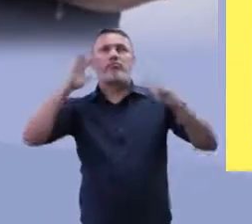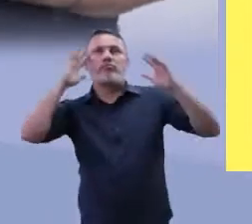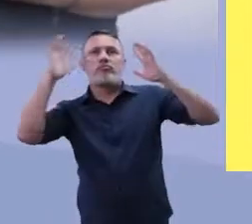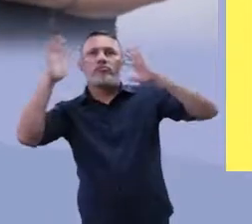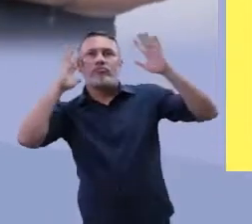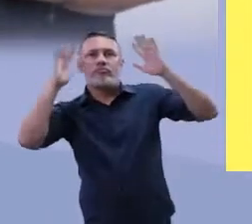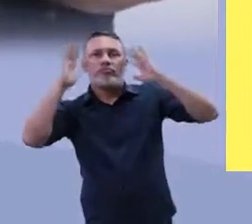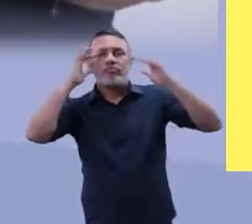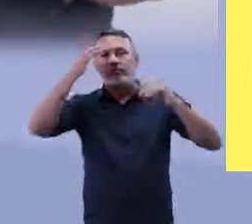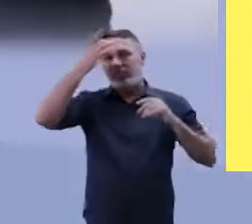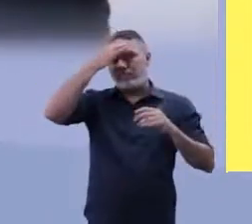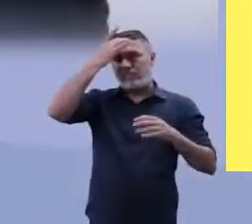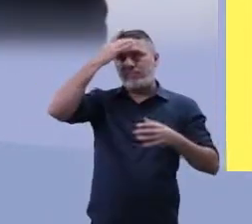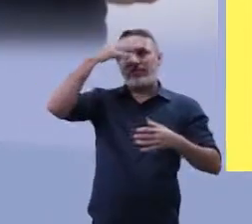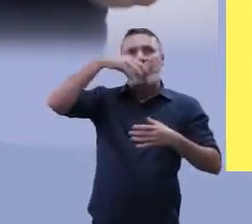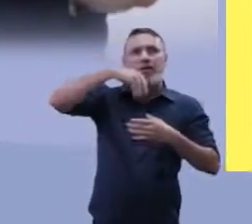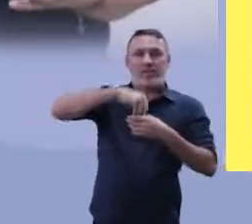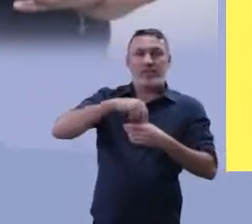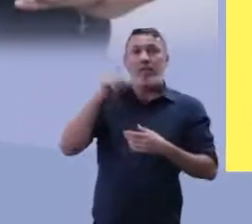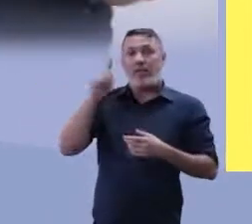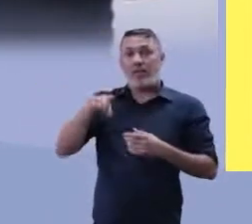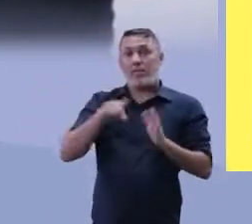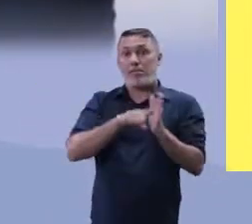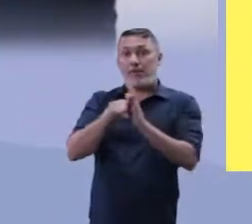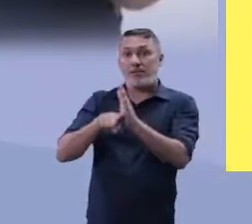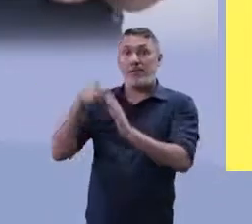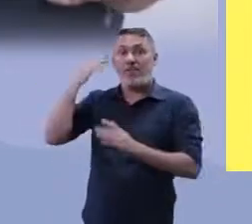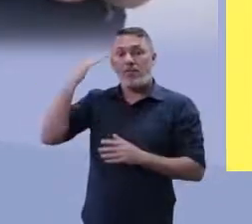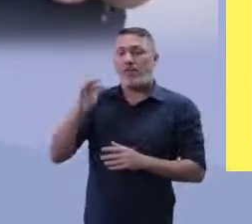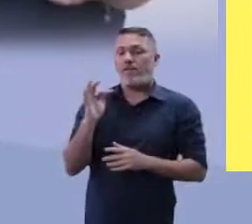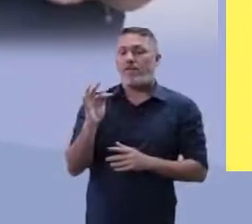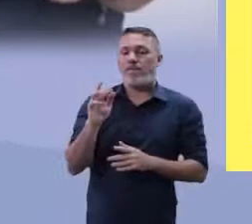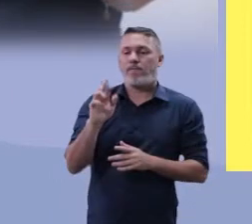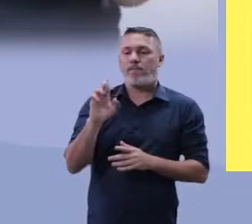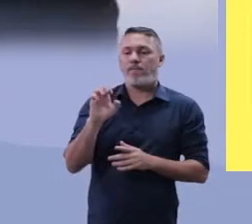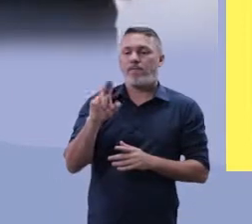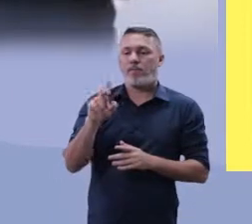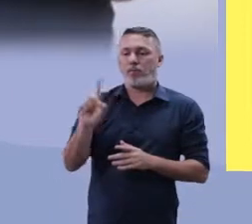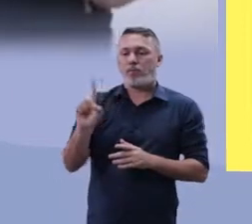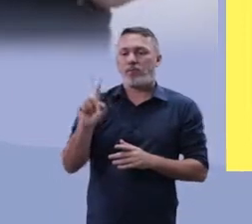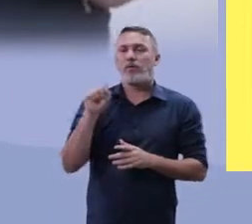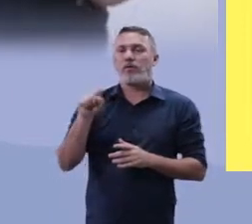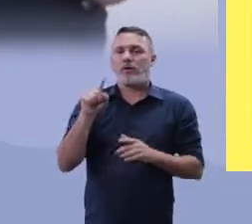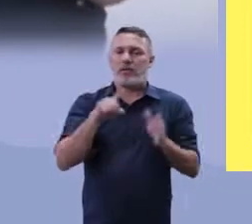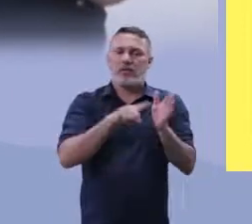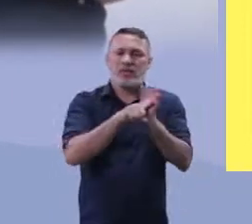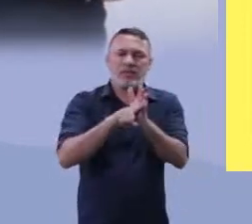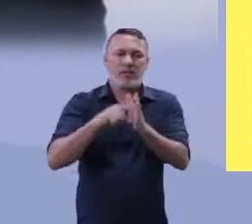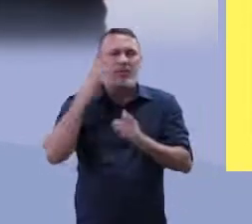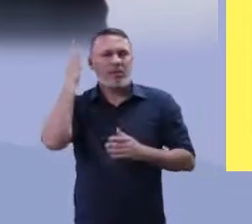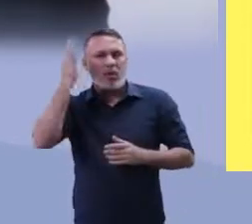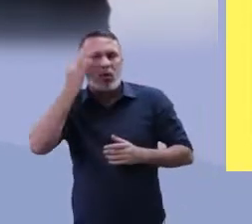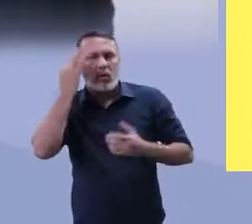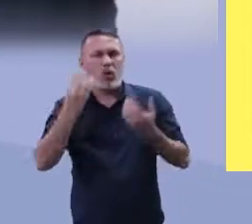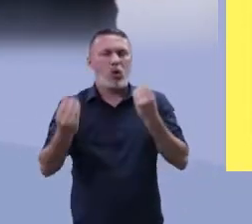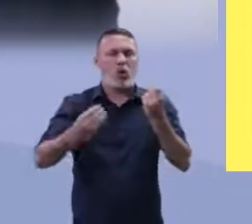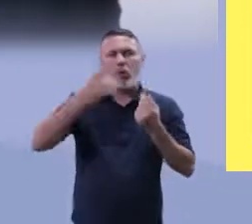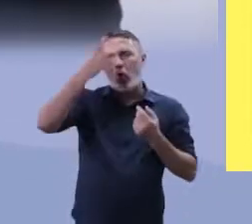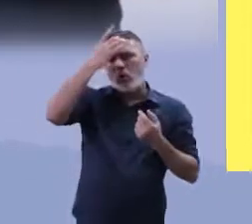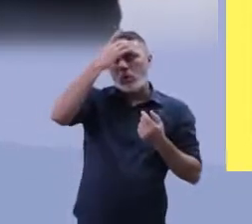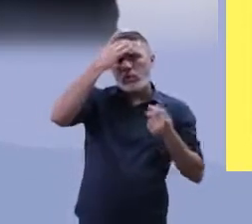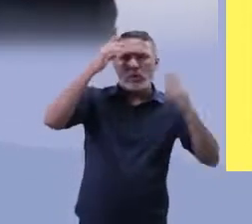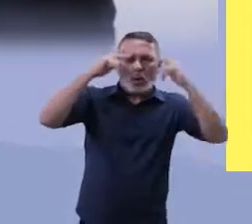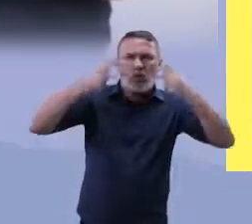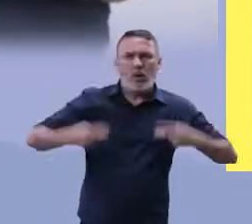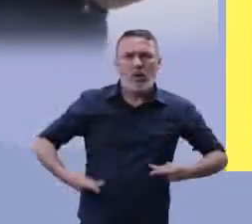ao subconsciente. Período em que Freud lança todas as suas teorias sobre o subconsciente no mundo,